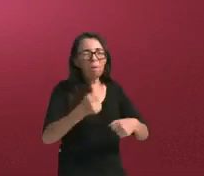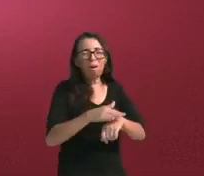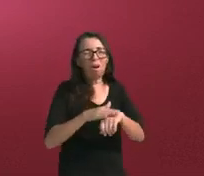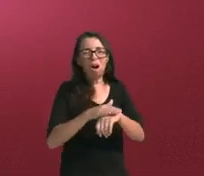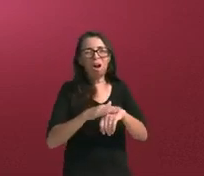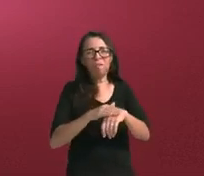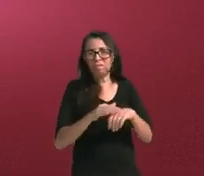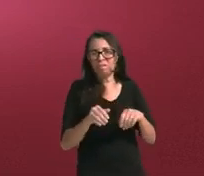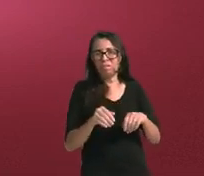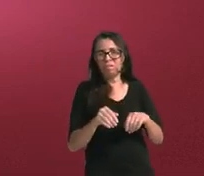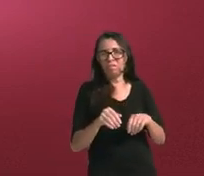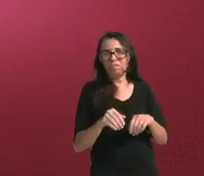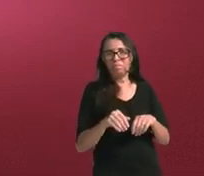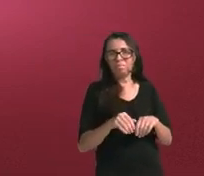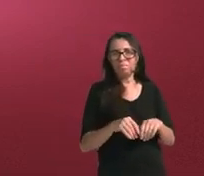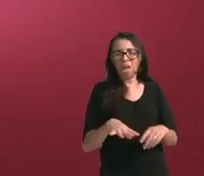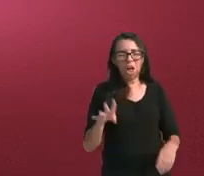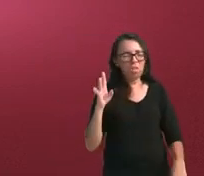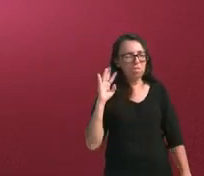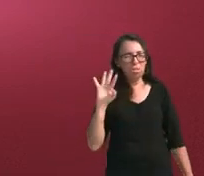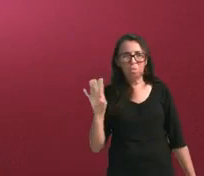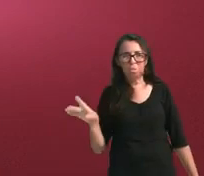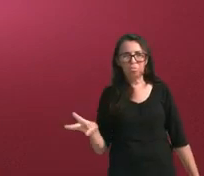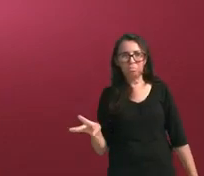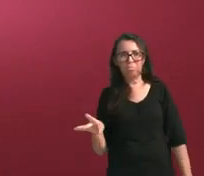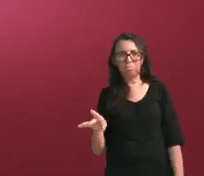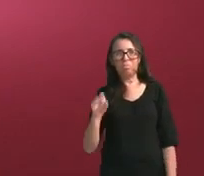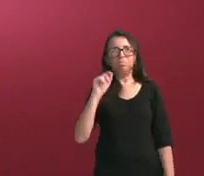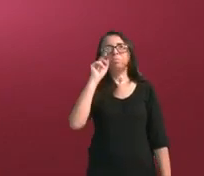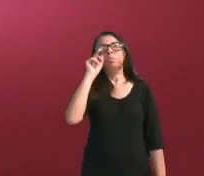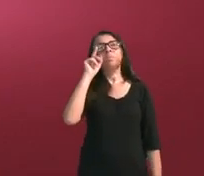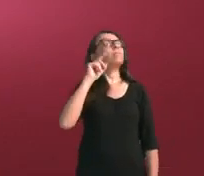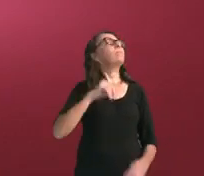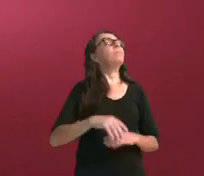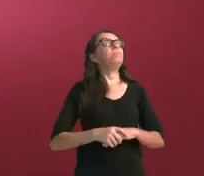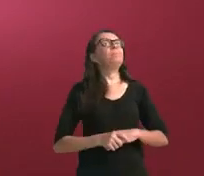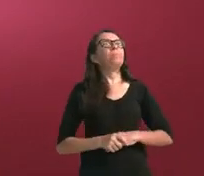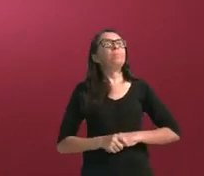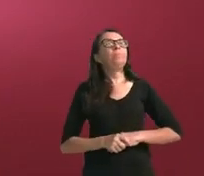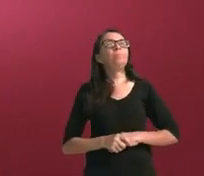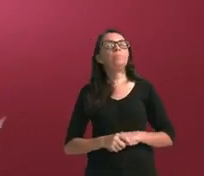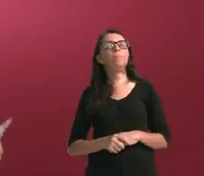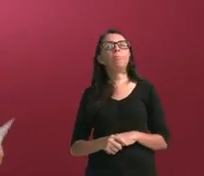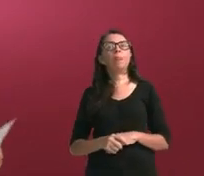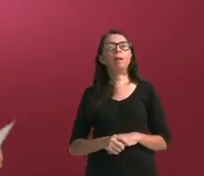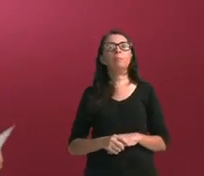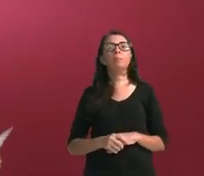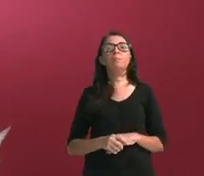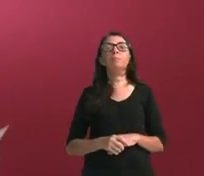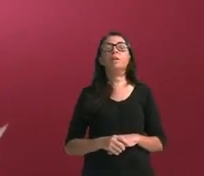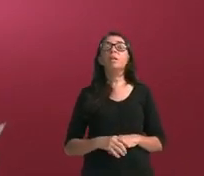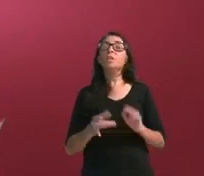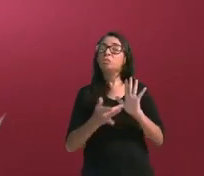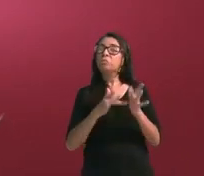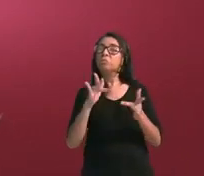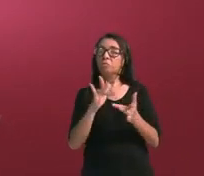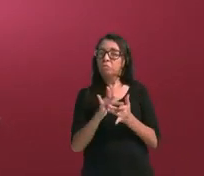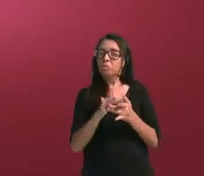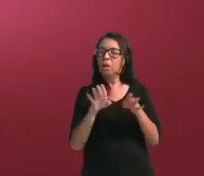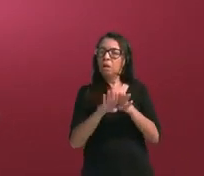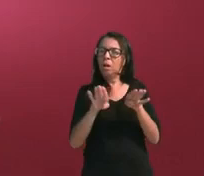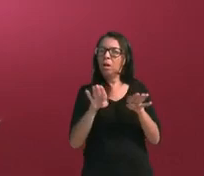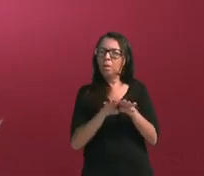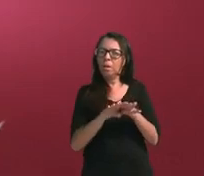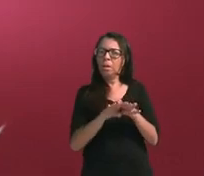O que Jesus mandou fazer? Quando entrares numa cidade e ali vos receberem,